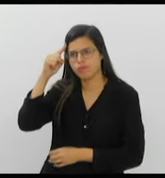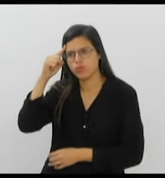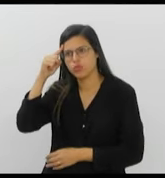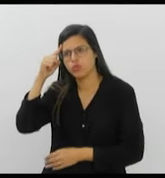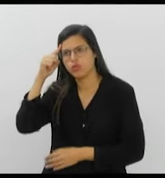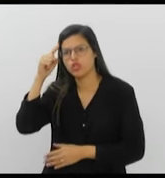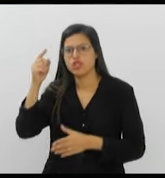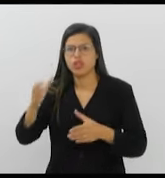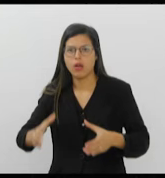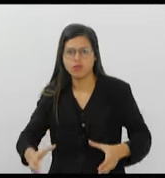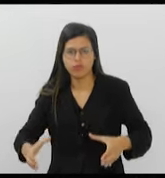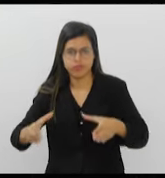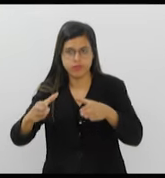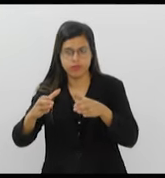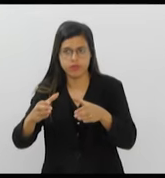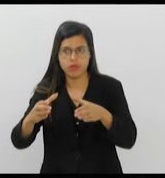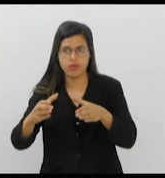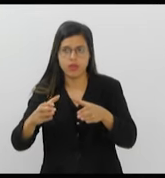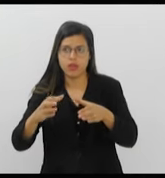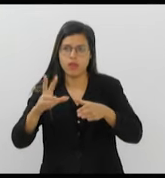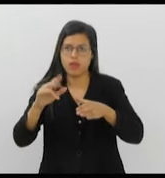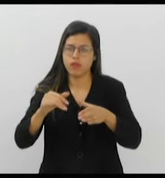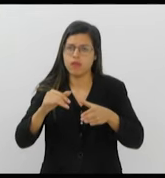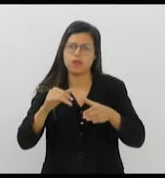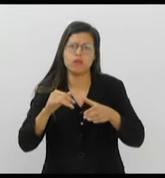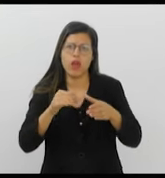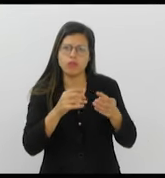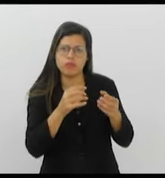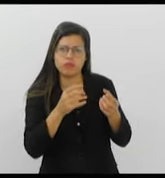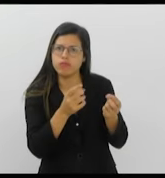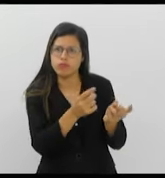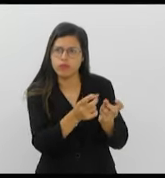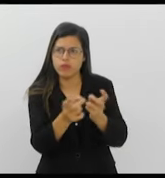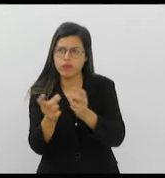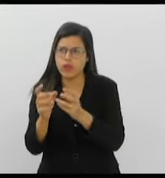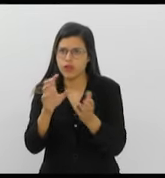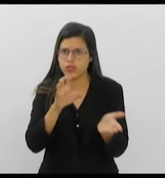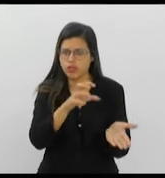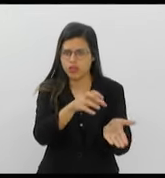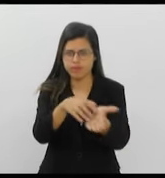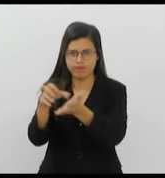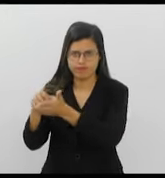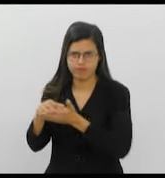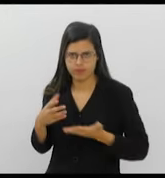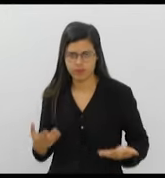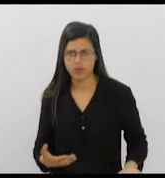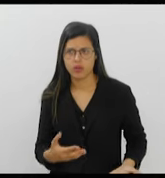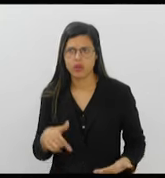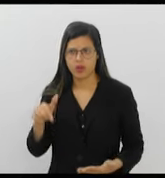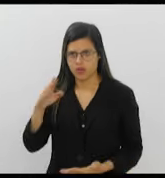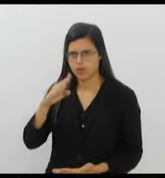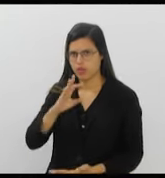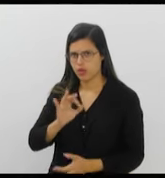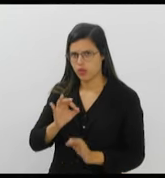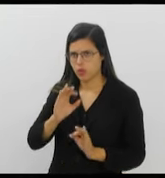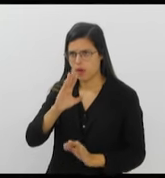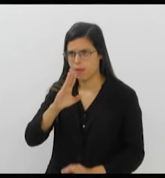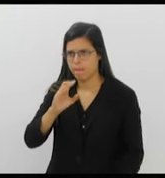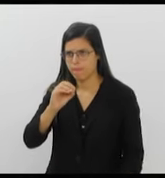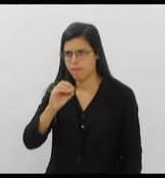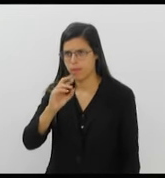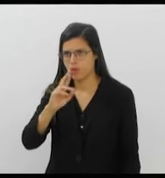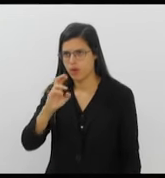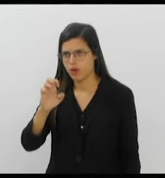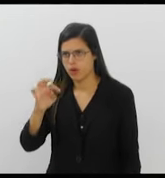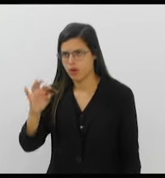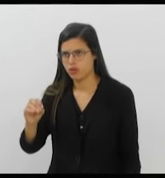seu bujão, que é transportado para as cooperativas. Né, Boreto? O senhor conhece bem a matéria. Bom,